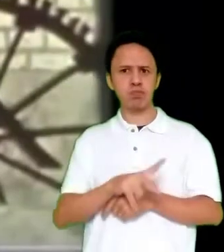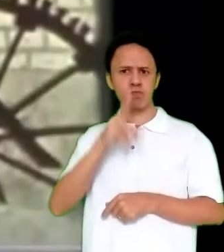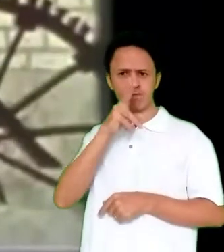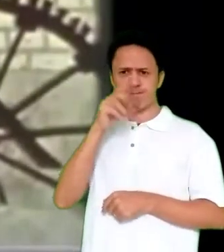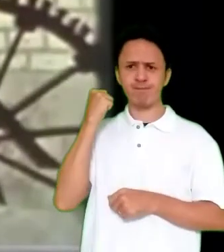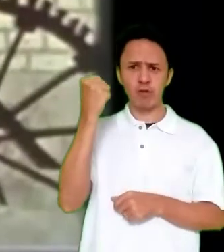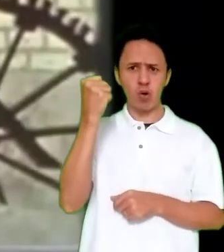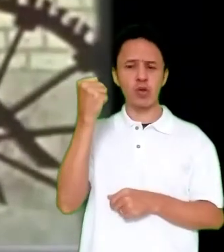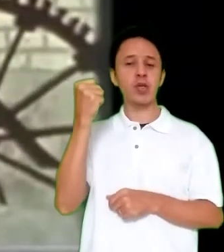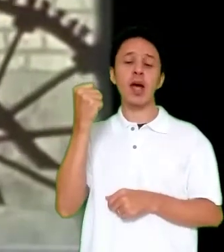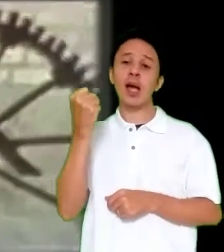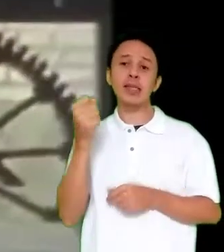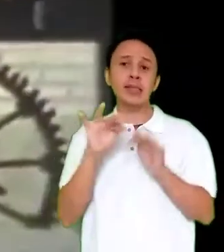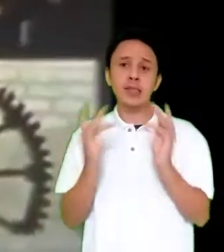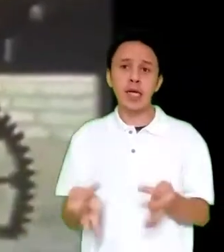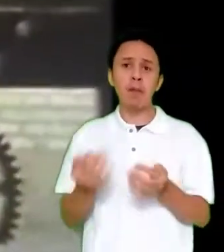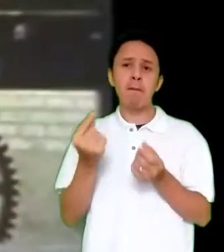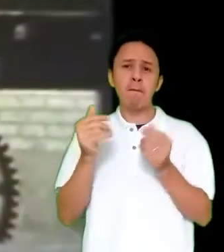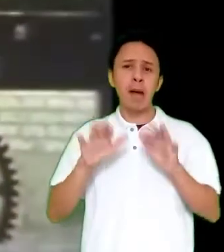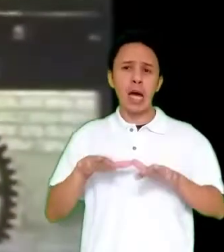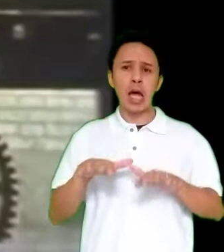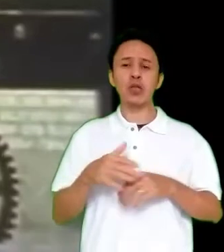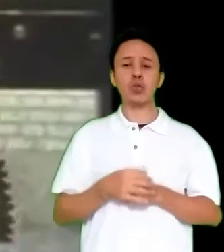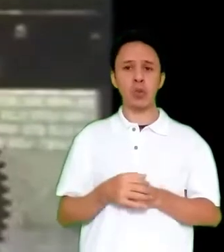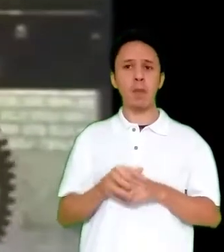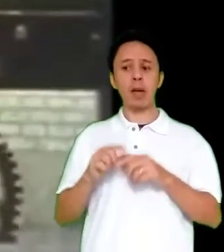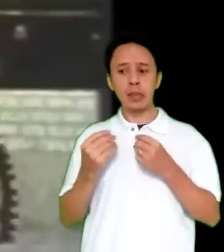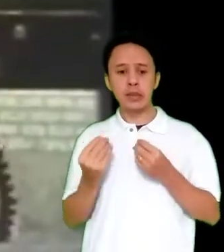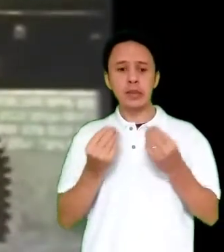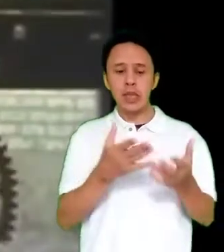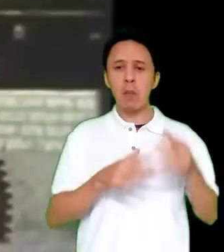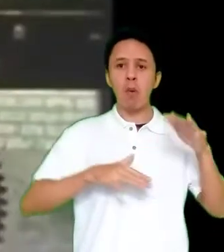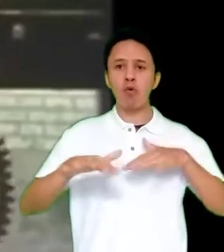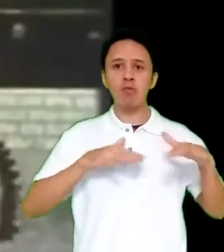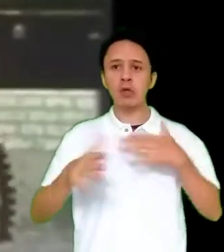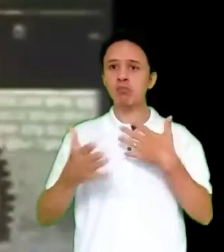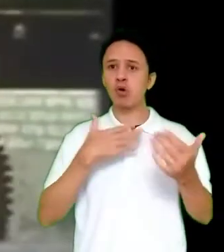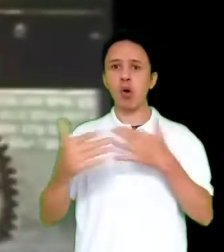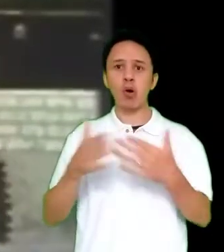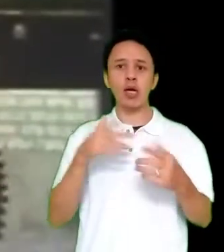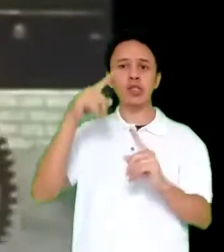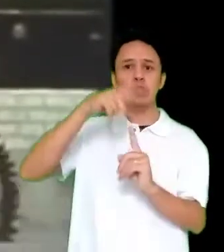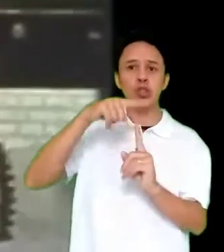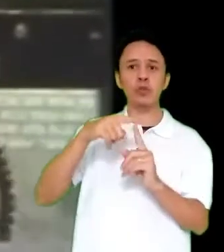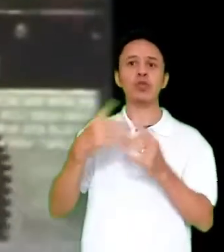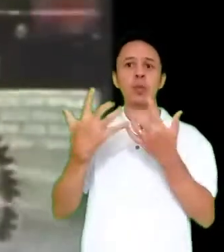de força. Essa era uma força barata e podia ser utilizada para dar movimento a todos os tipos de máquina.